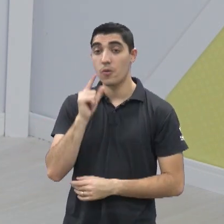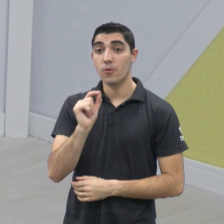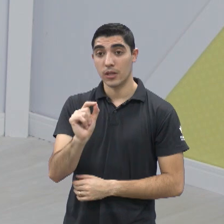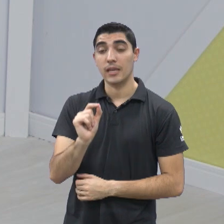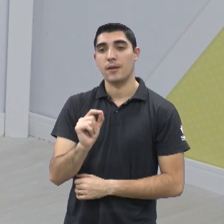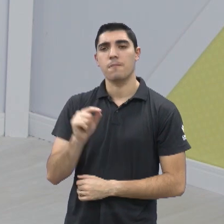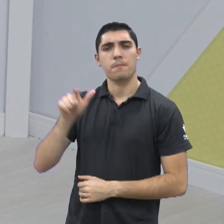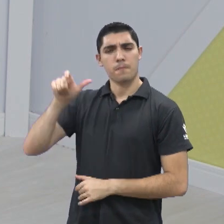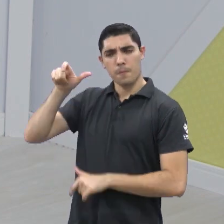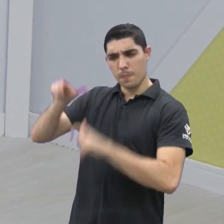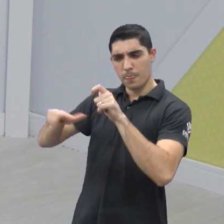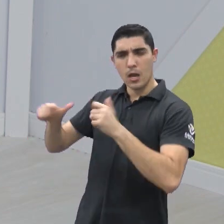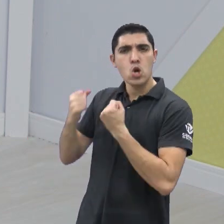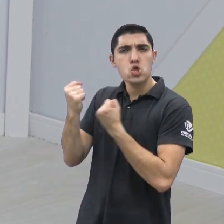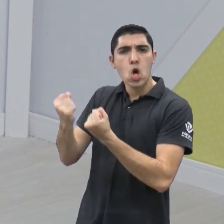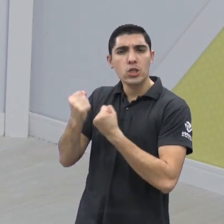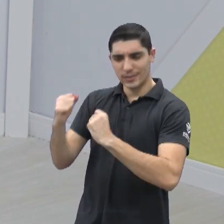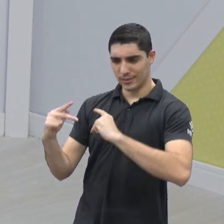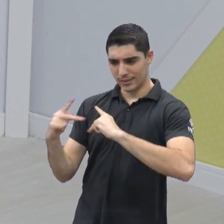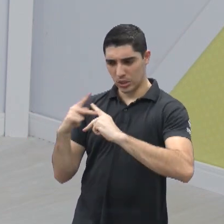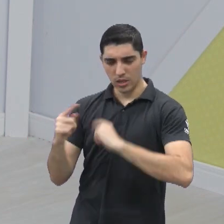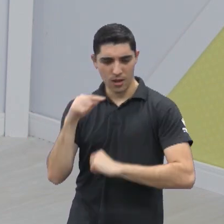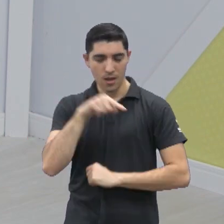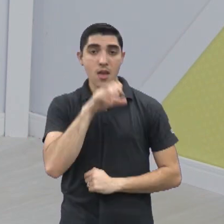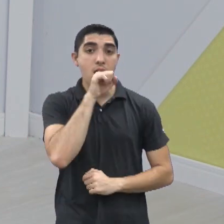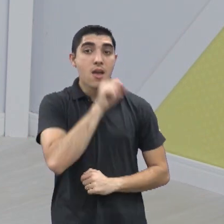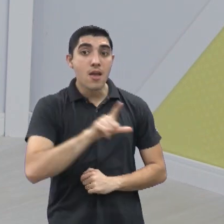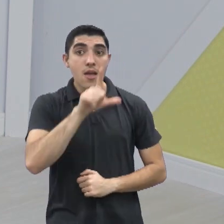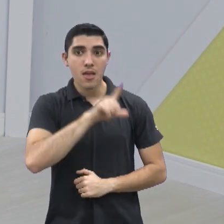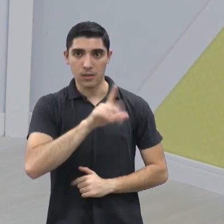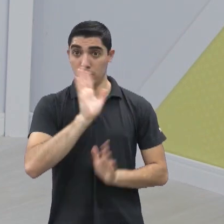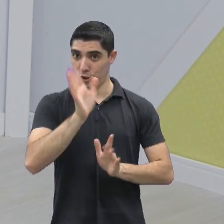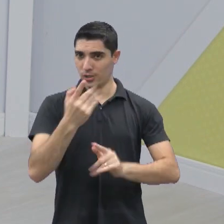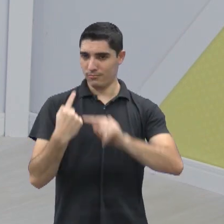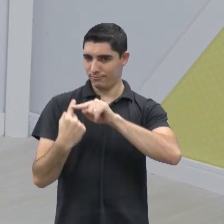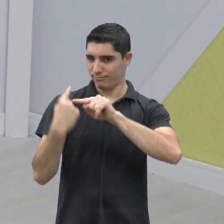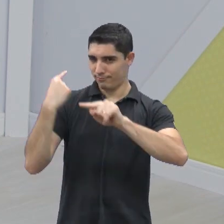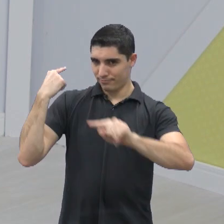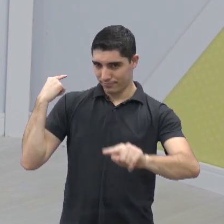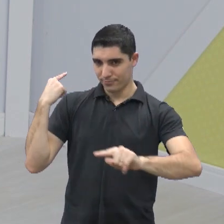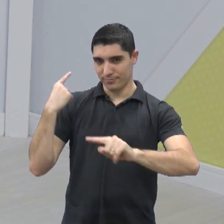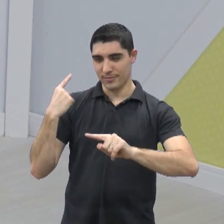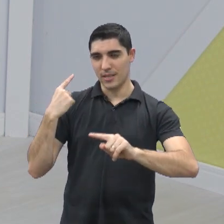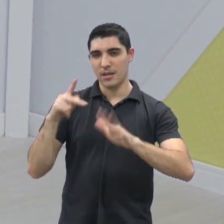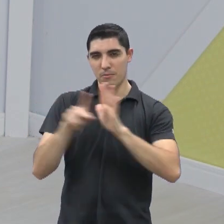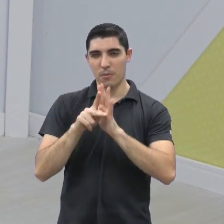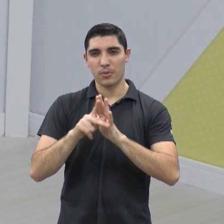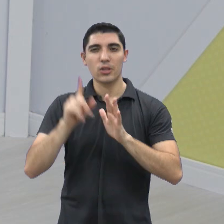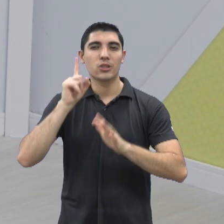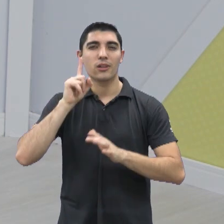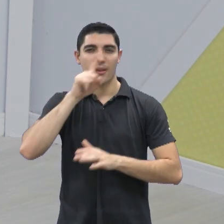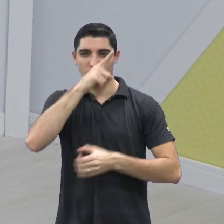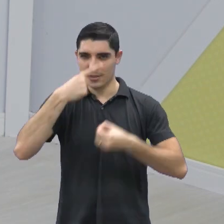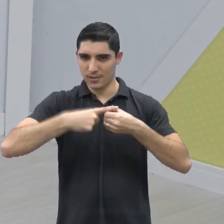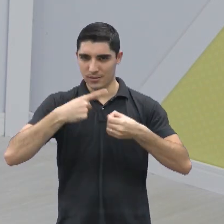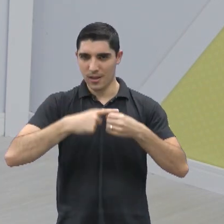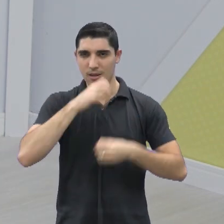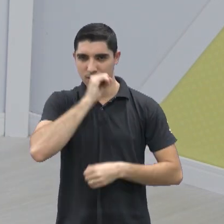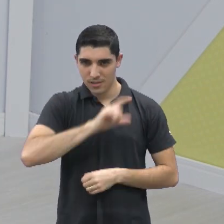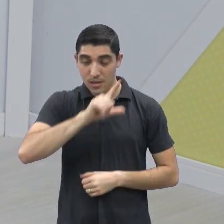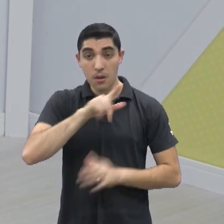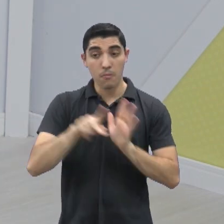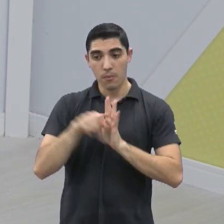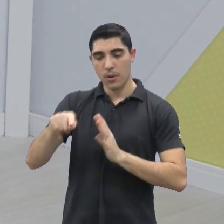entre torcedores do São José e da Inter de Limeira, que aconteceu no estádio Limeirão, lá em Limeira, no dia 29 de junho, em jogo válido pela